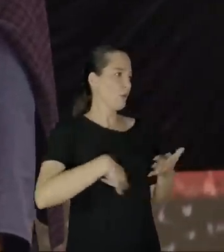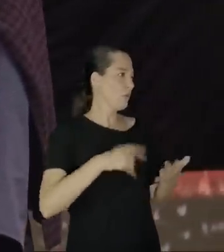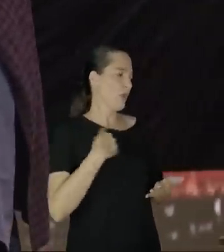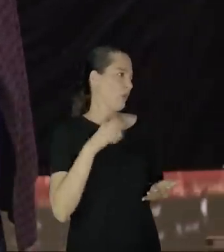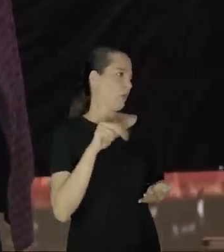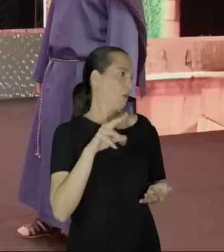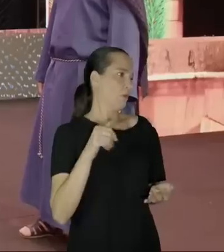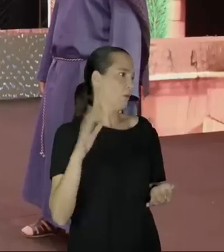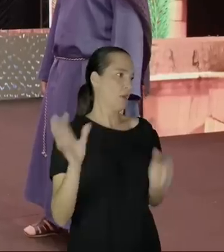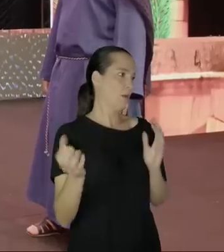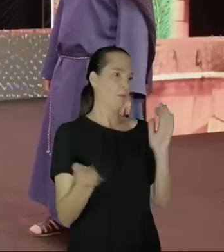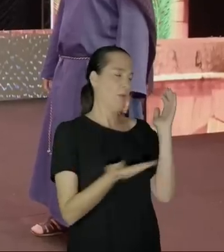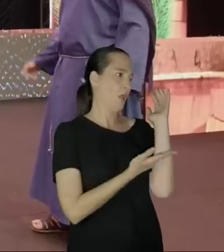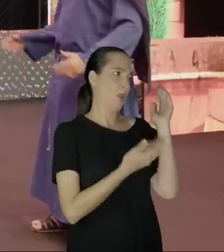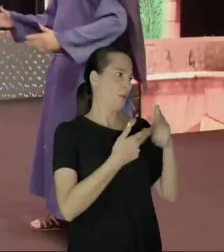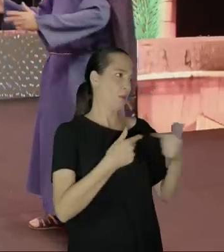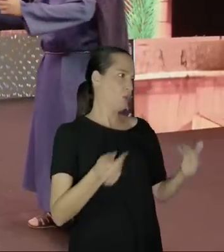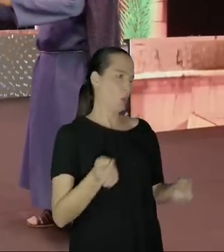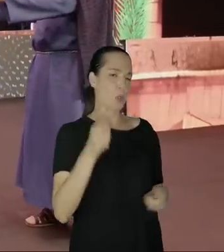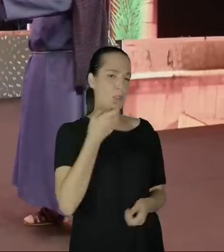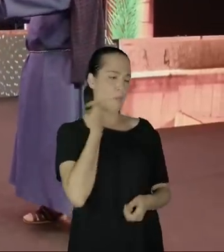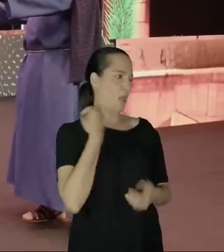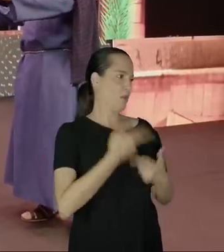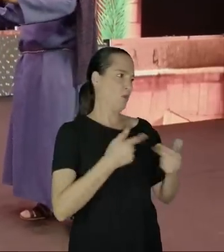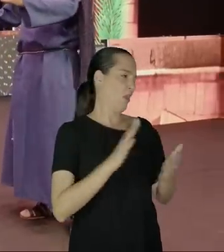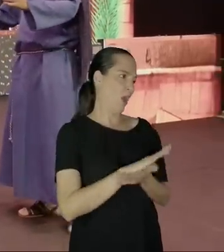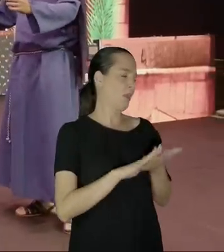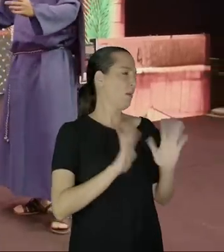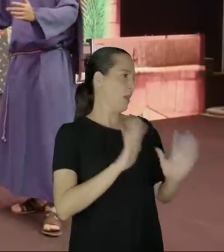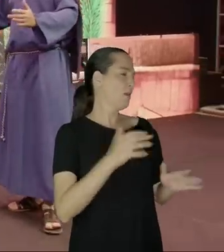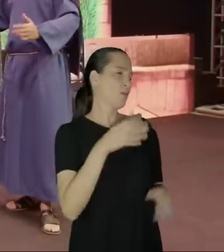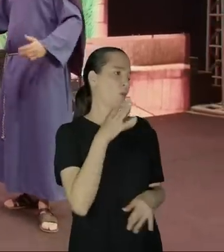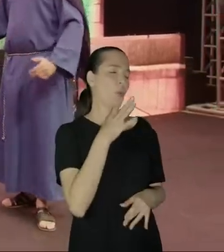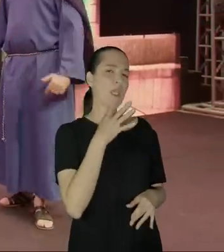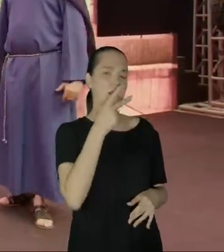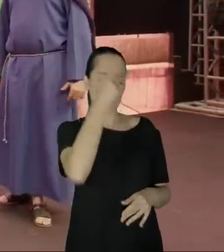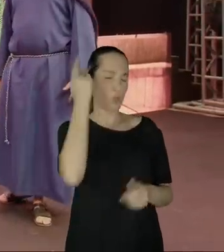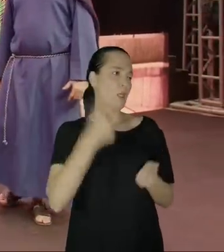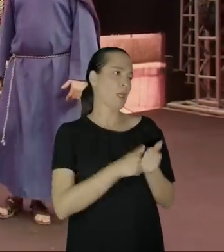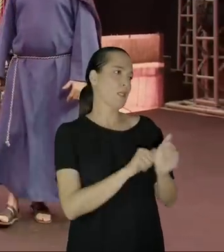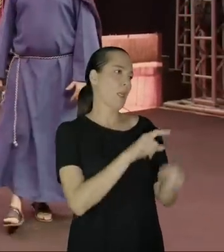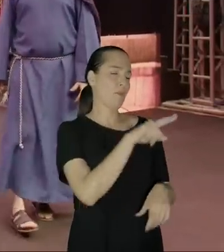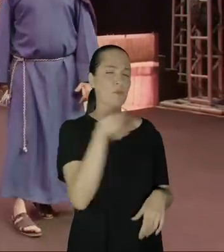peguei peixes, mas conheço teus seguidores.